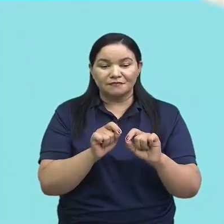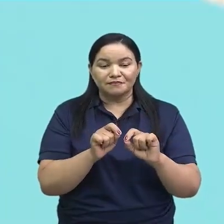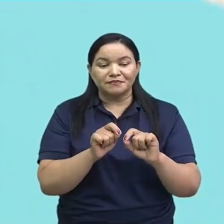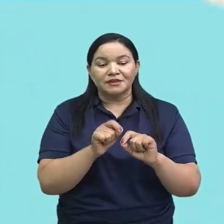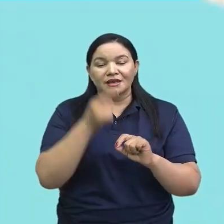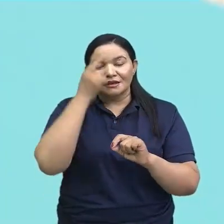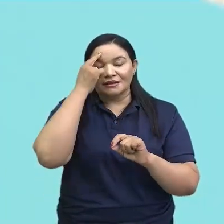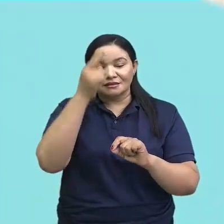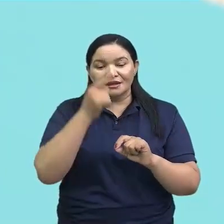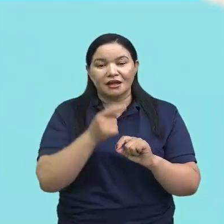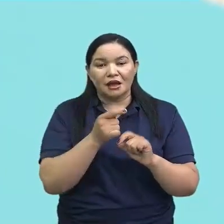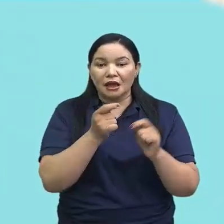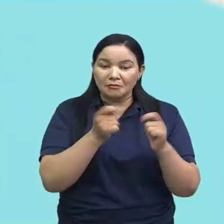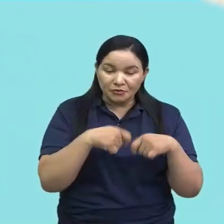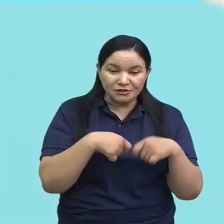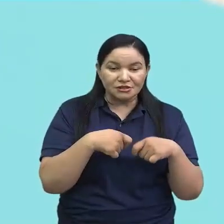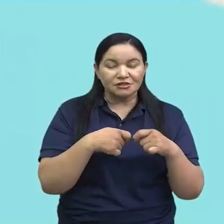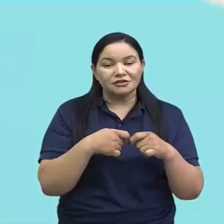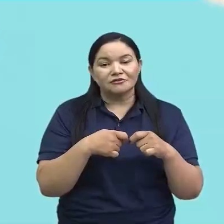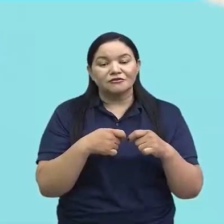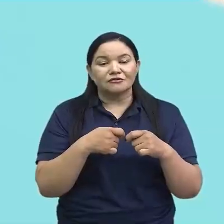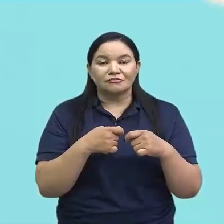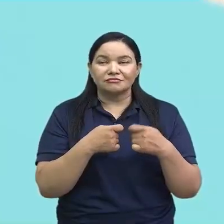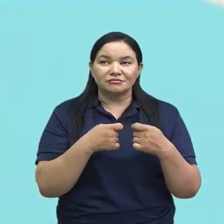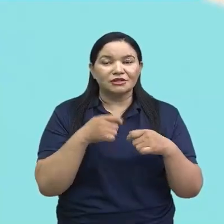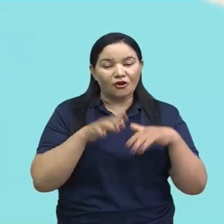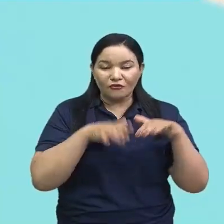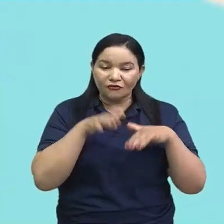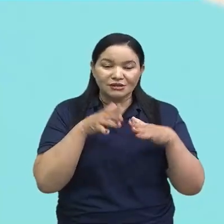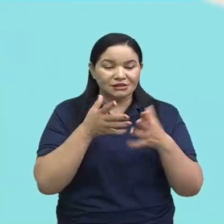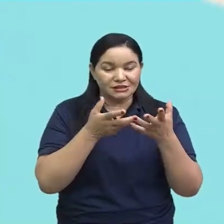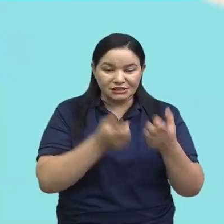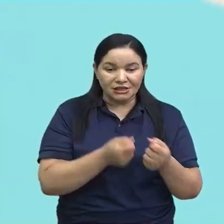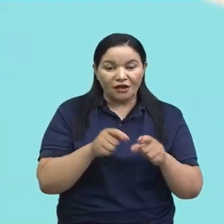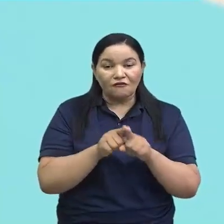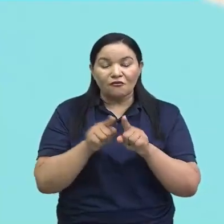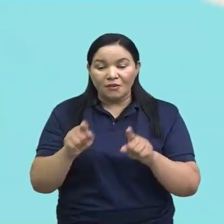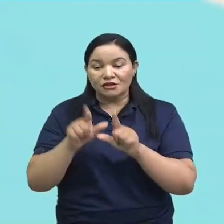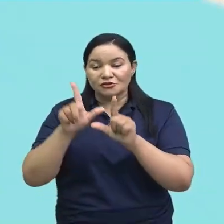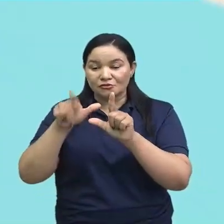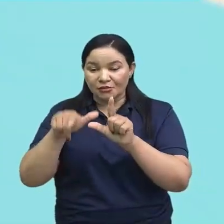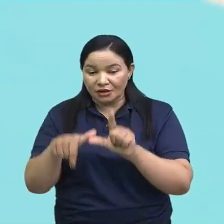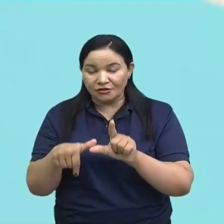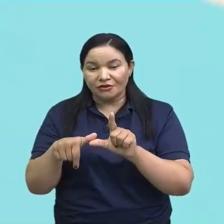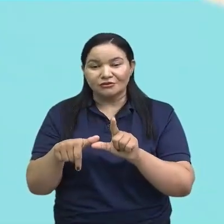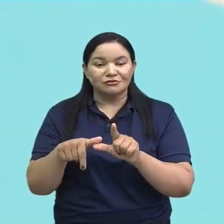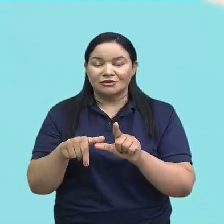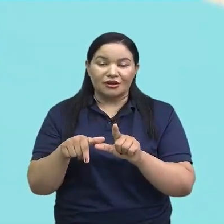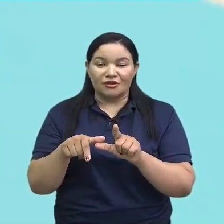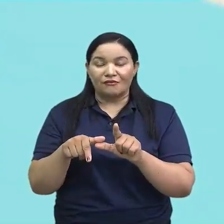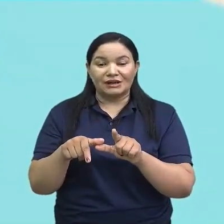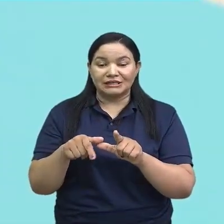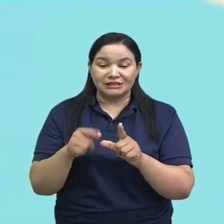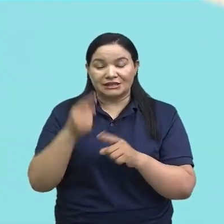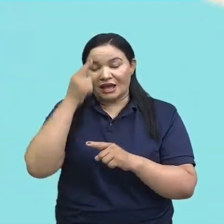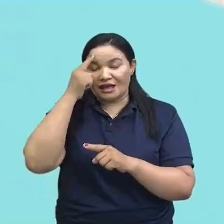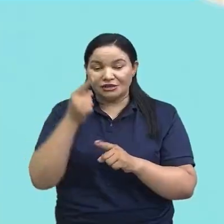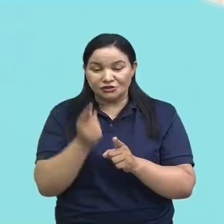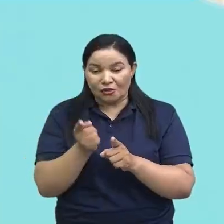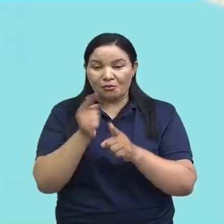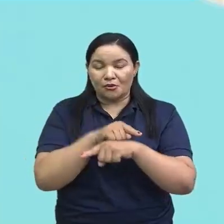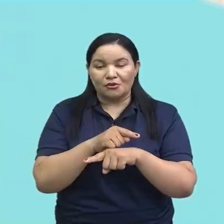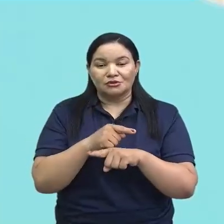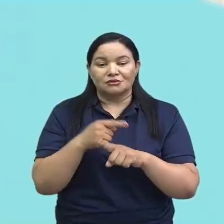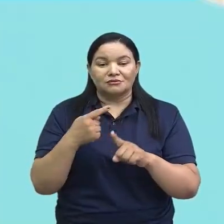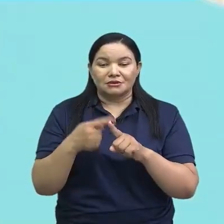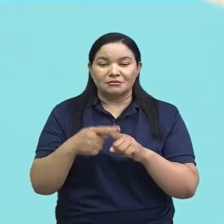justamente com ideias que são possíveis, que são aceitáveis. Enquanto o paradoxo, não, vai trabalhar com ideias opostas